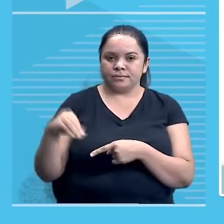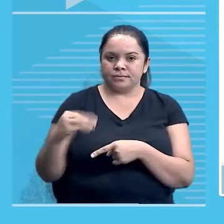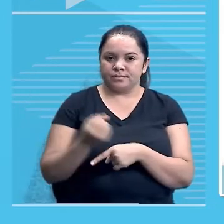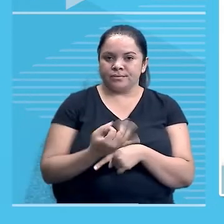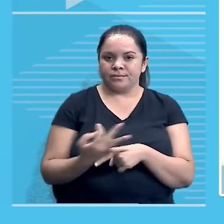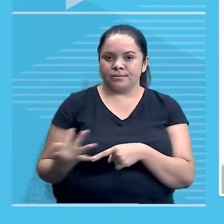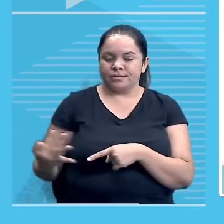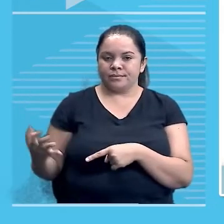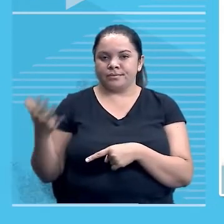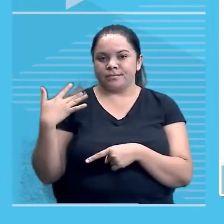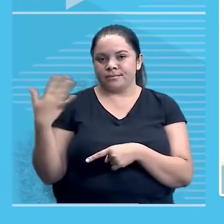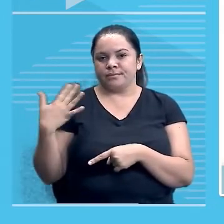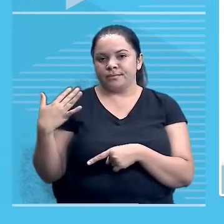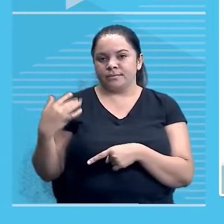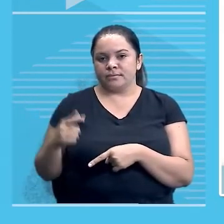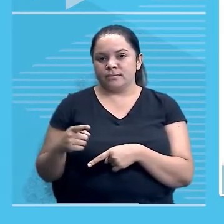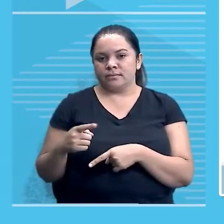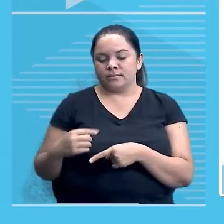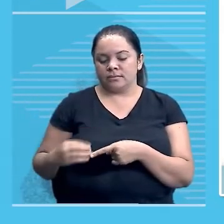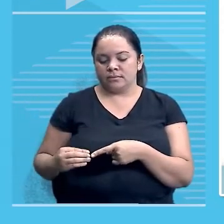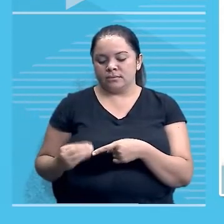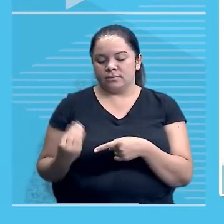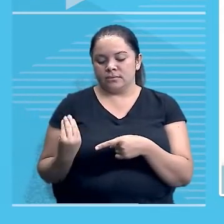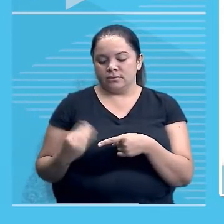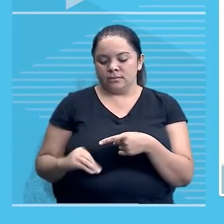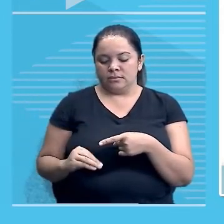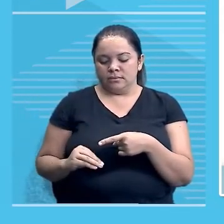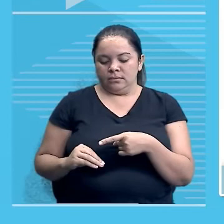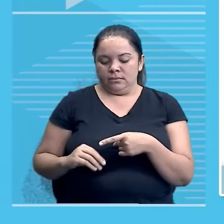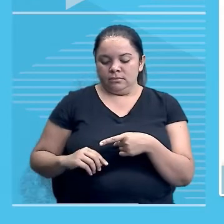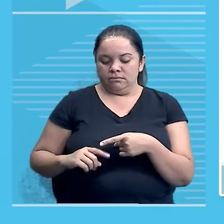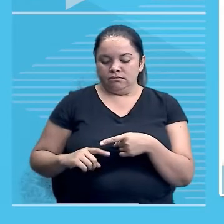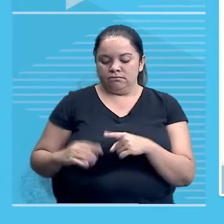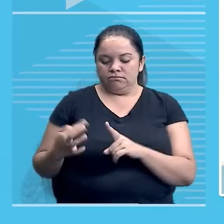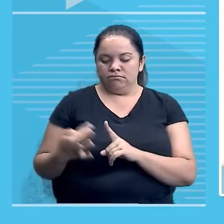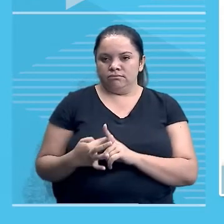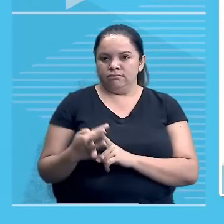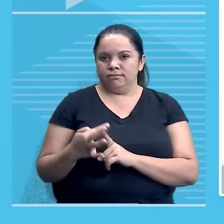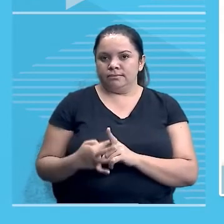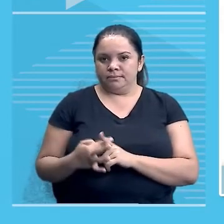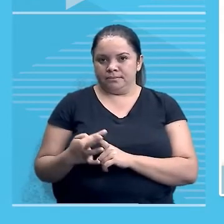calor sobre a variação de temperatura.